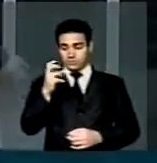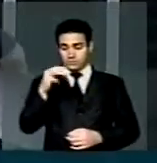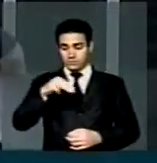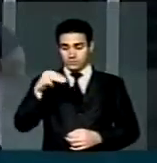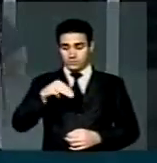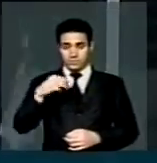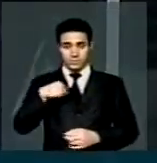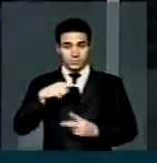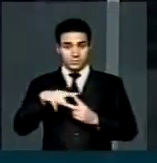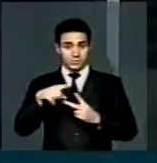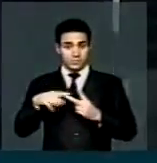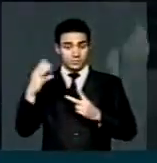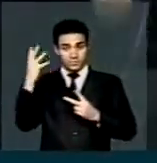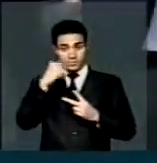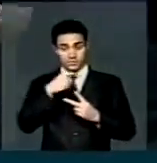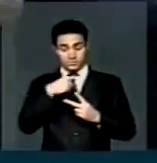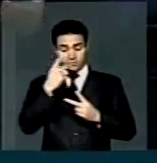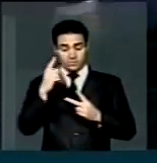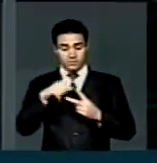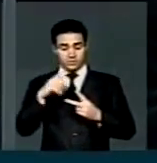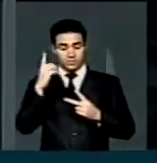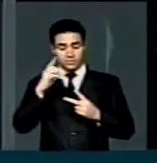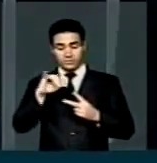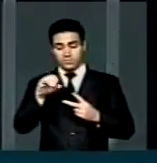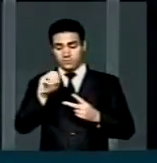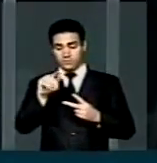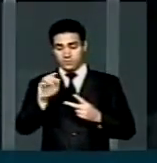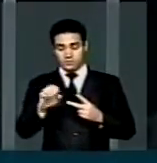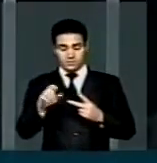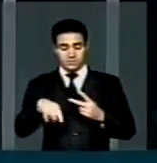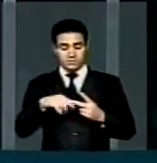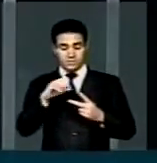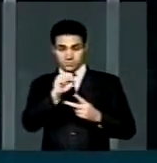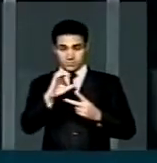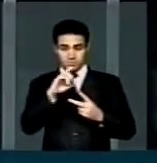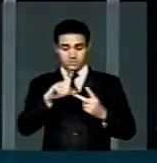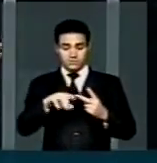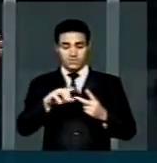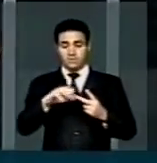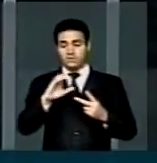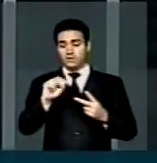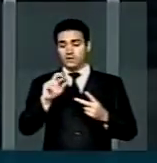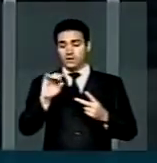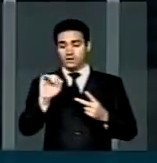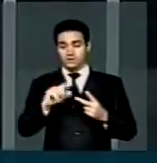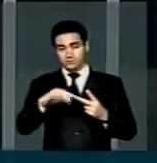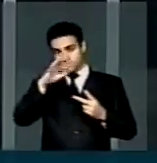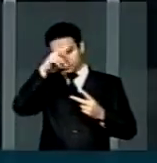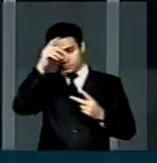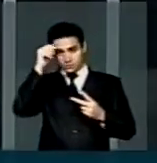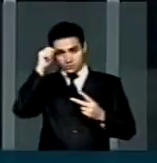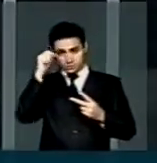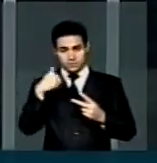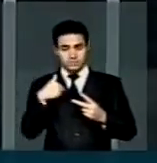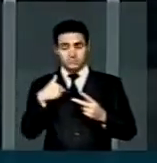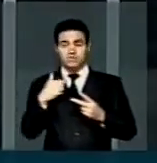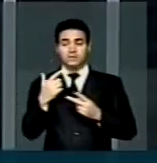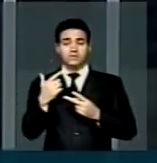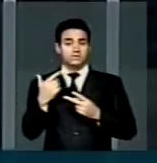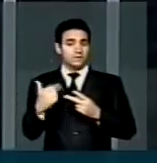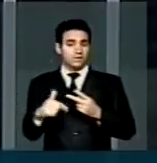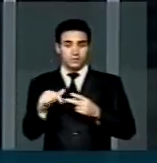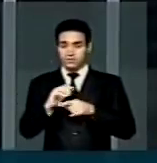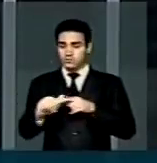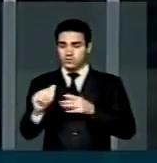belas falas, o deputado Jorge Boeira, de Santa Catarina, e o deputado Carlos Bezerra, do Mato Grosso. Uma reflexão apartidária,